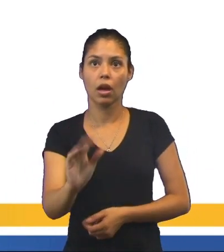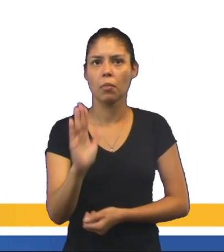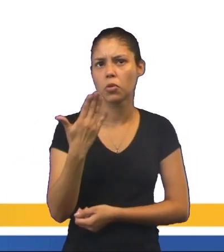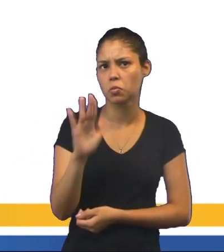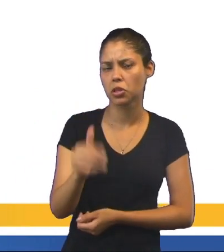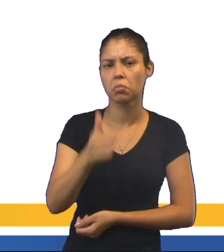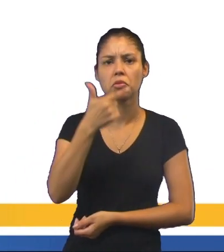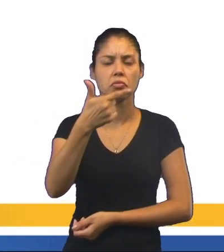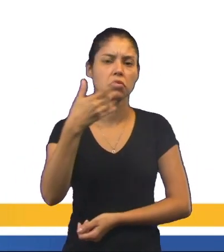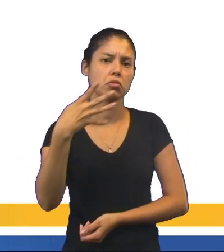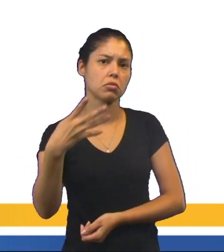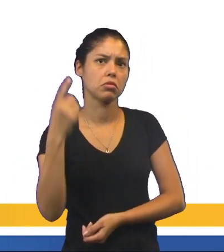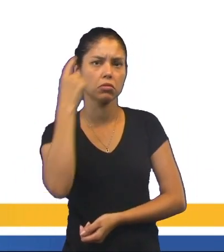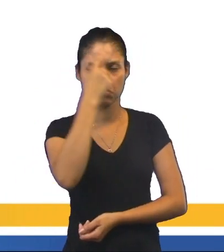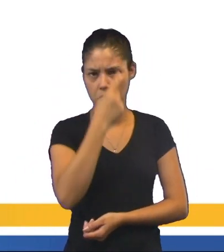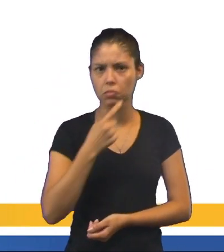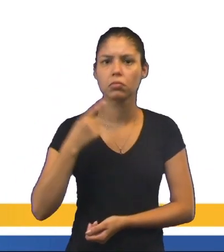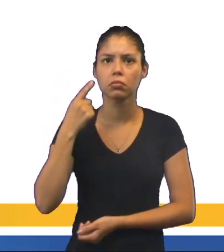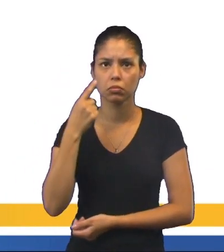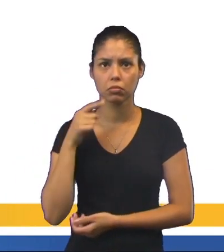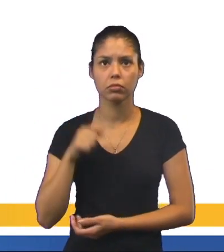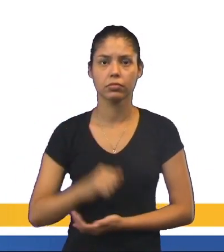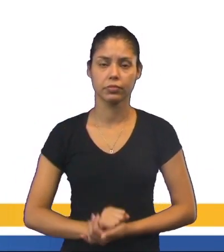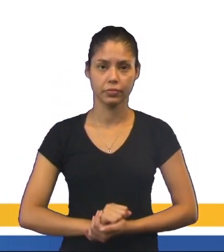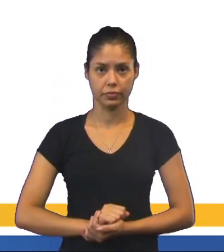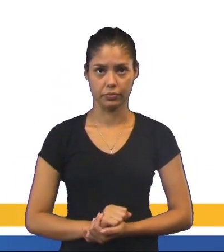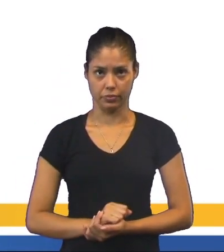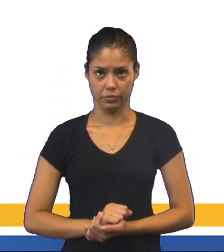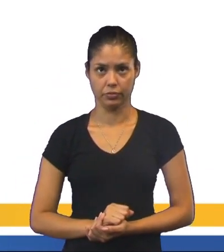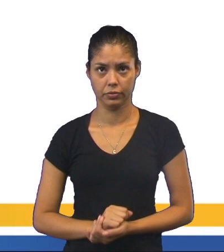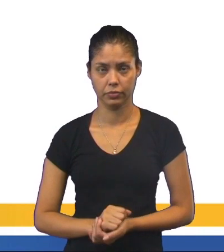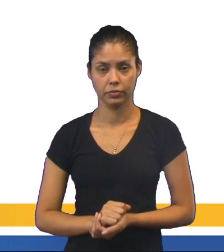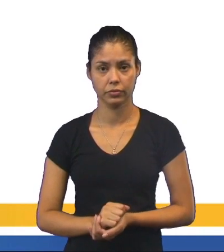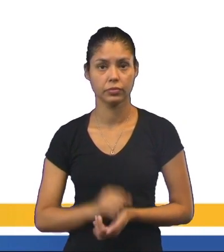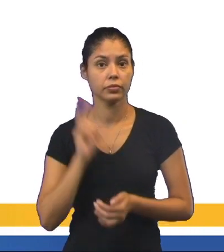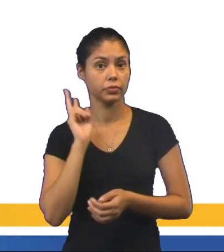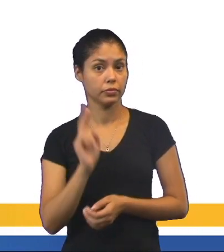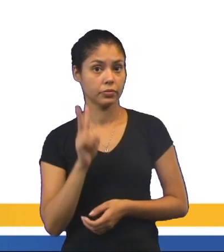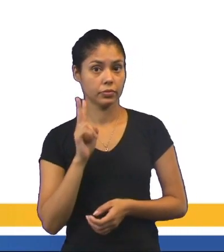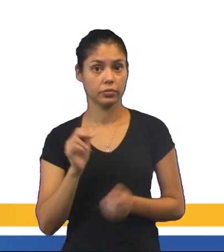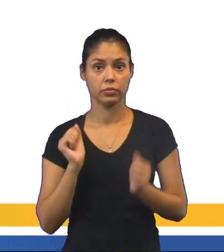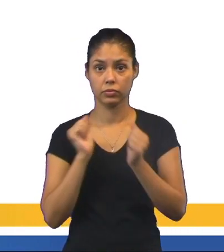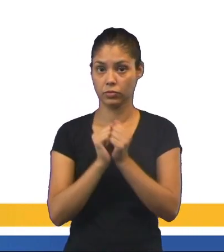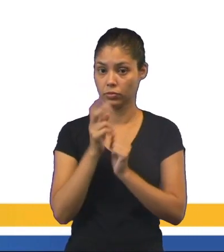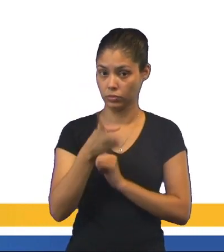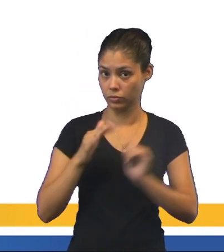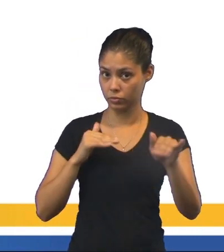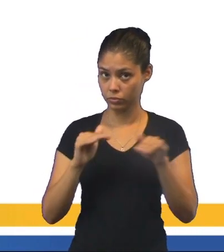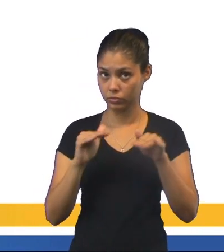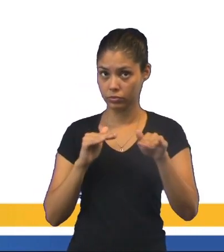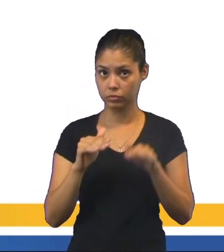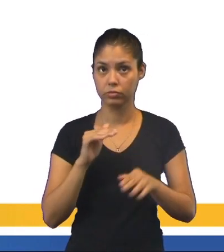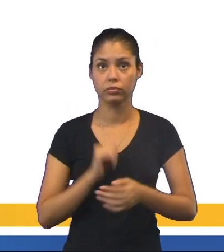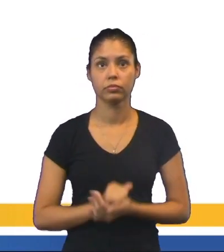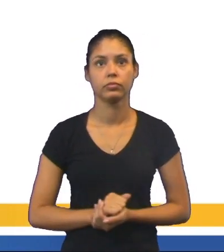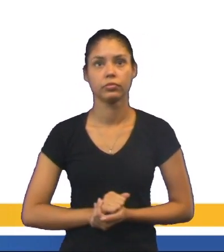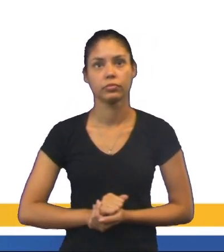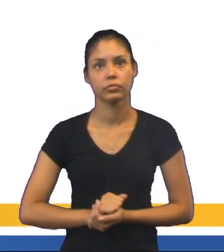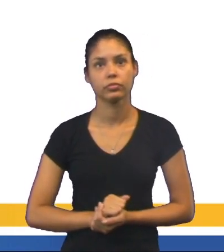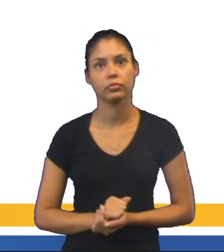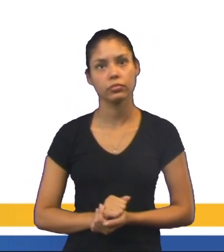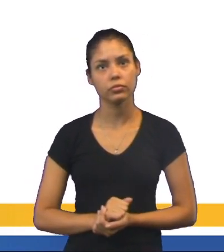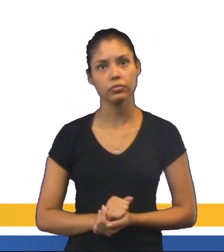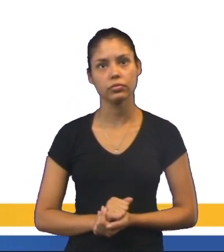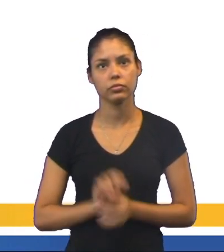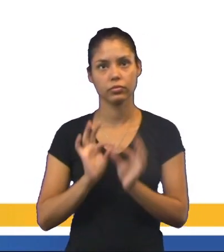em aproximadamente 24 horas, ou seja, elas estão em constante movimento, né?